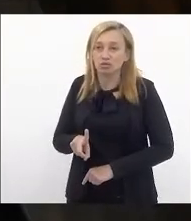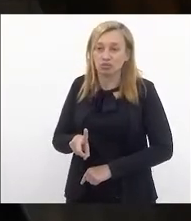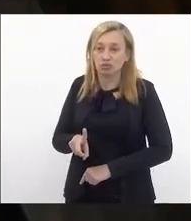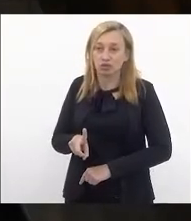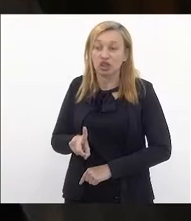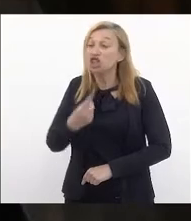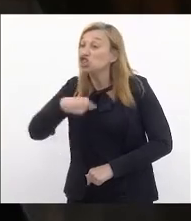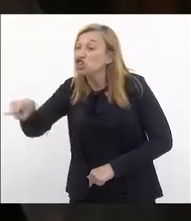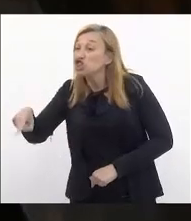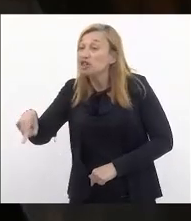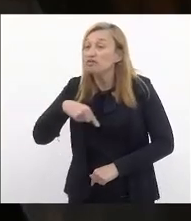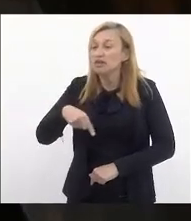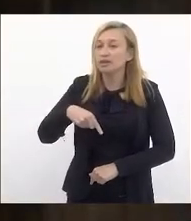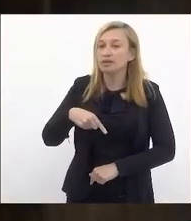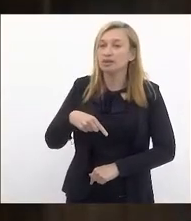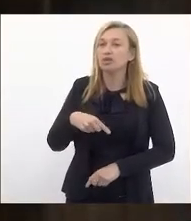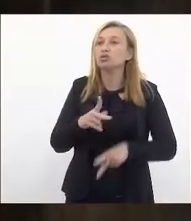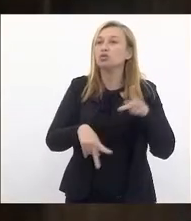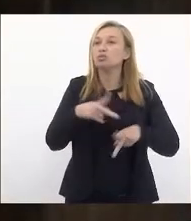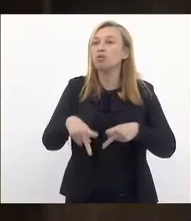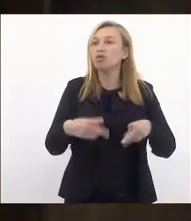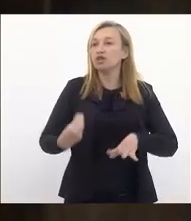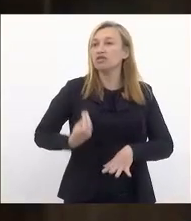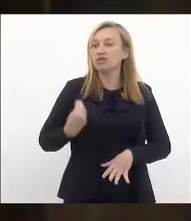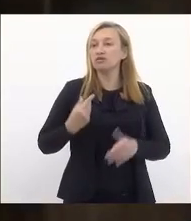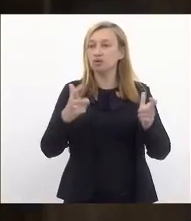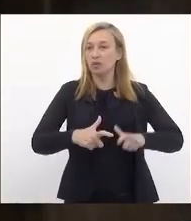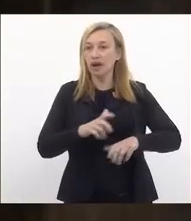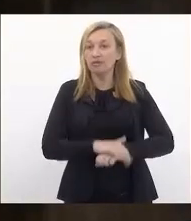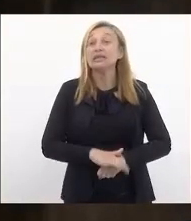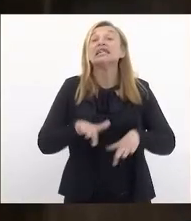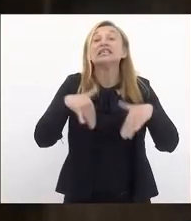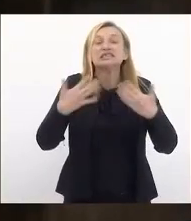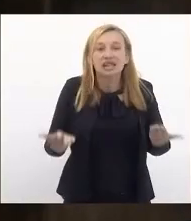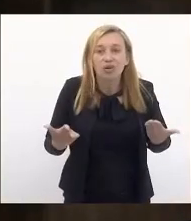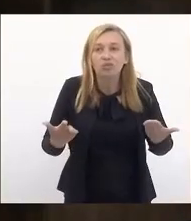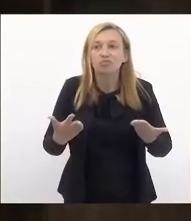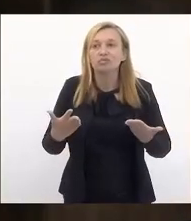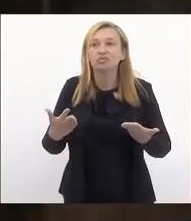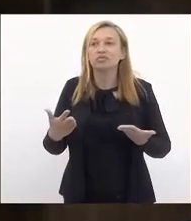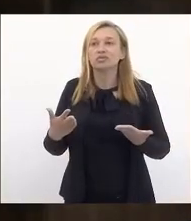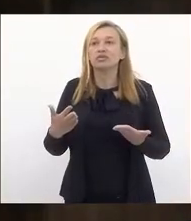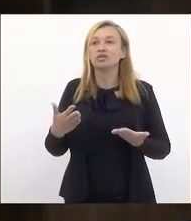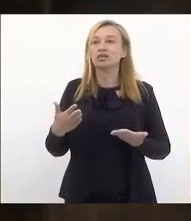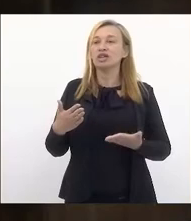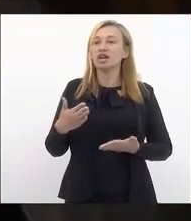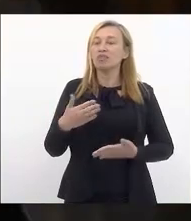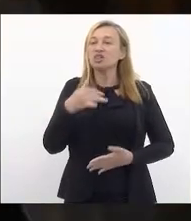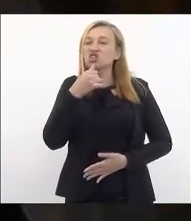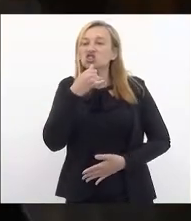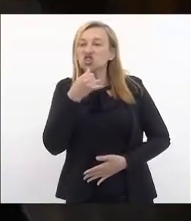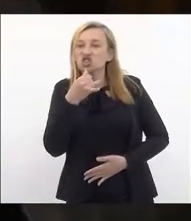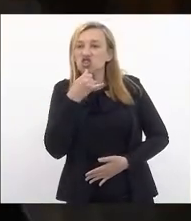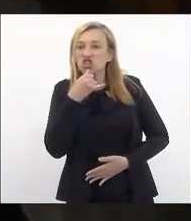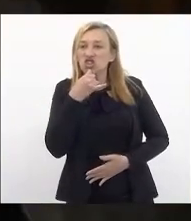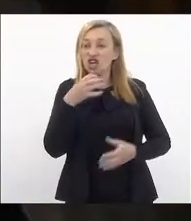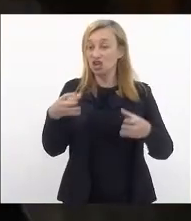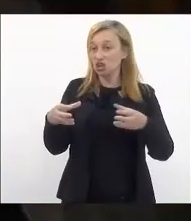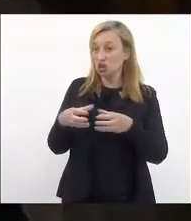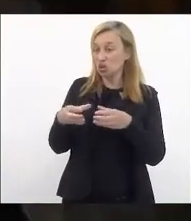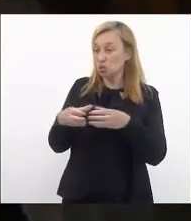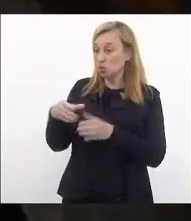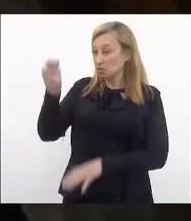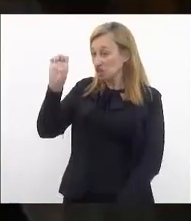de ir e vir da população de bem então fica aqui o meu repúdio a essa turma da